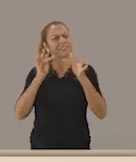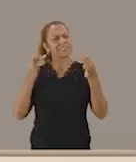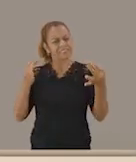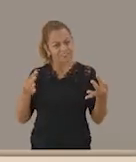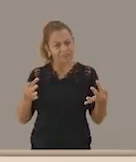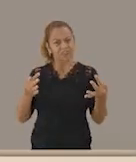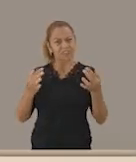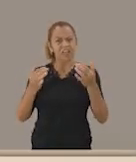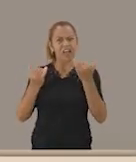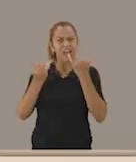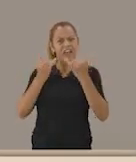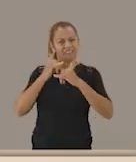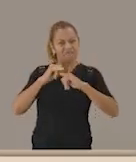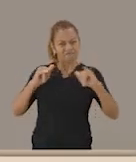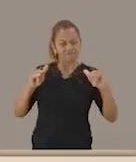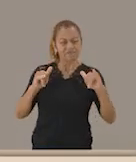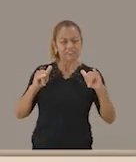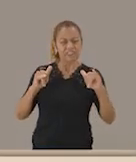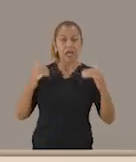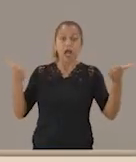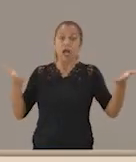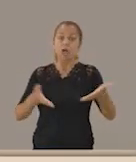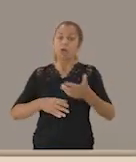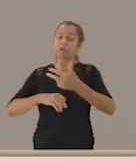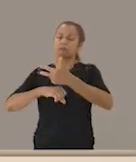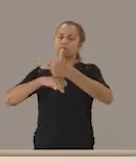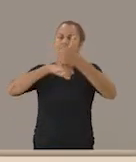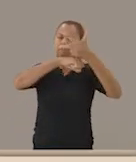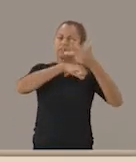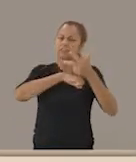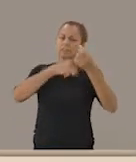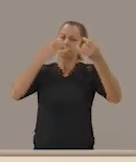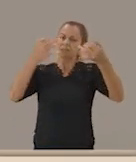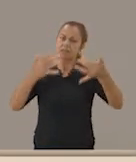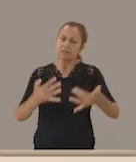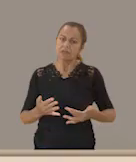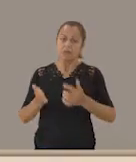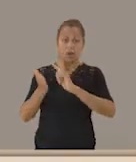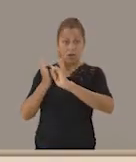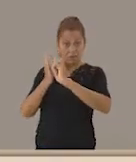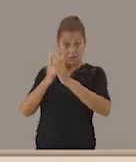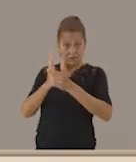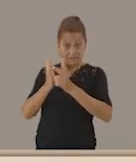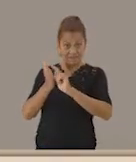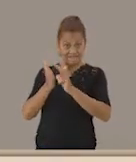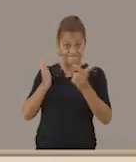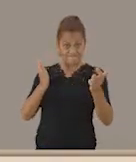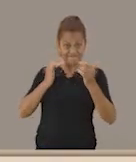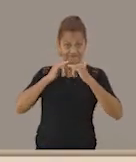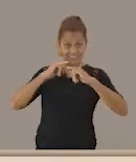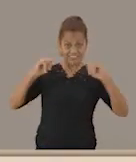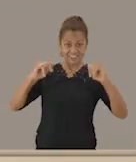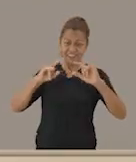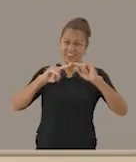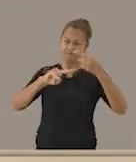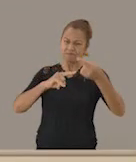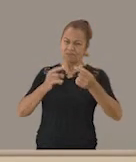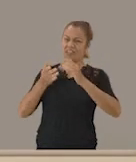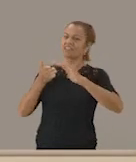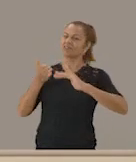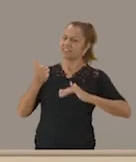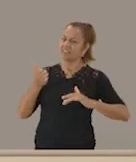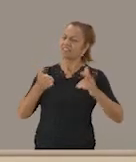um videozinho explicativo sobre esse gênero notícia e faremos mais algumas atividades, tá bom?